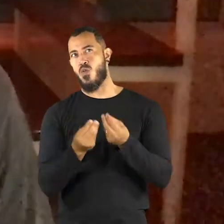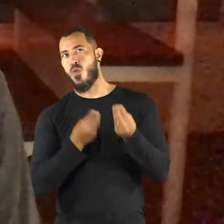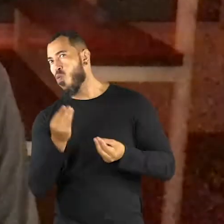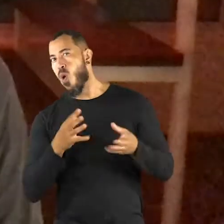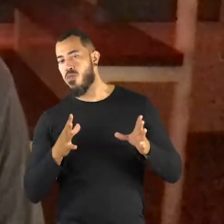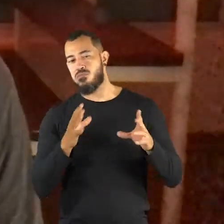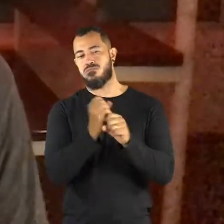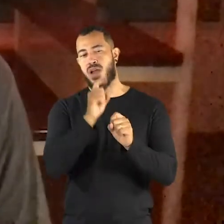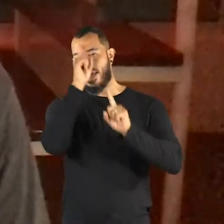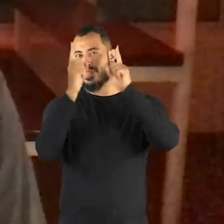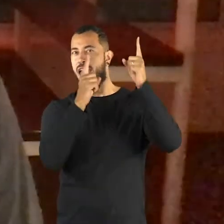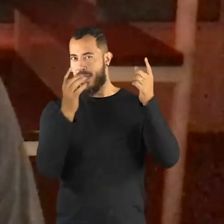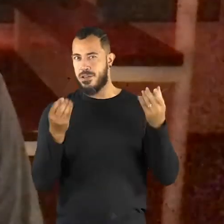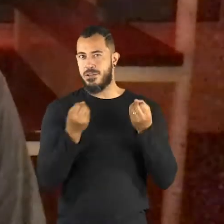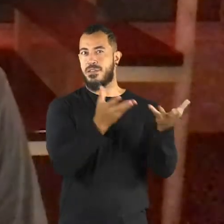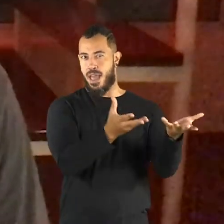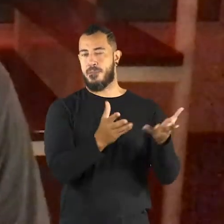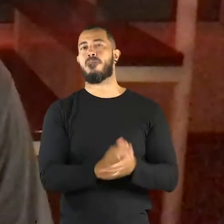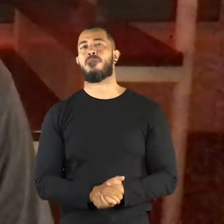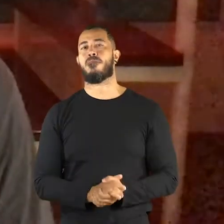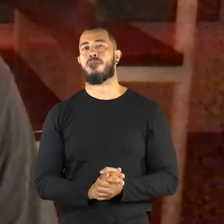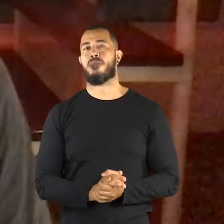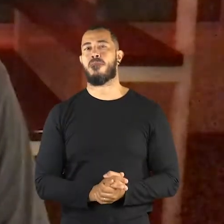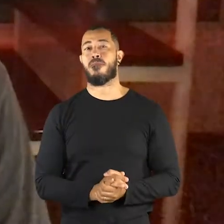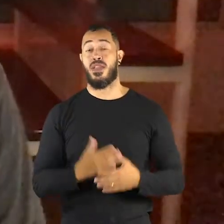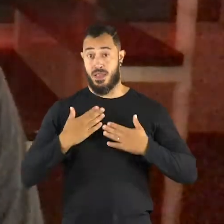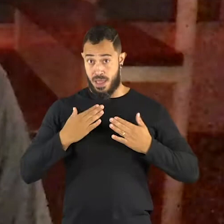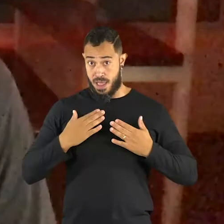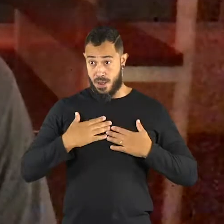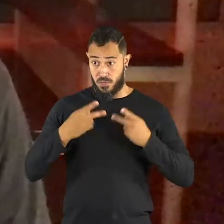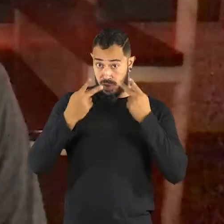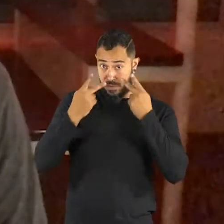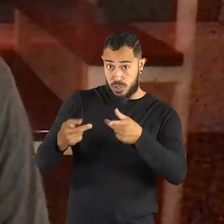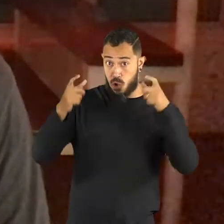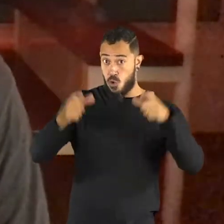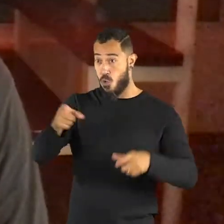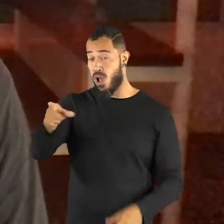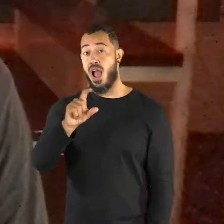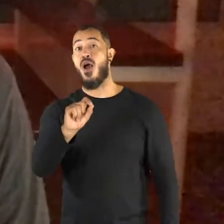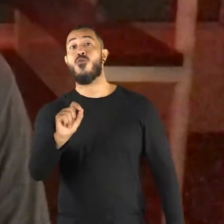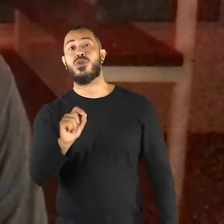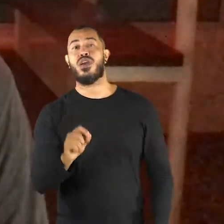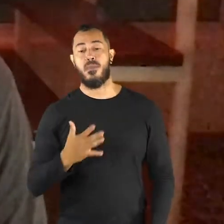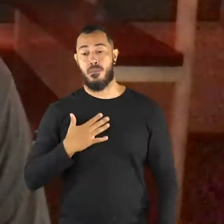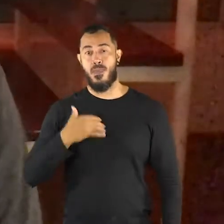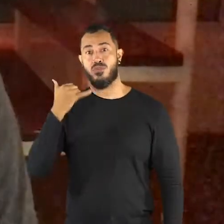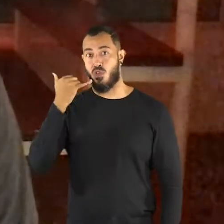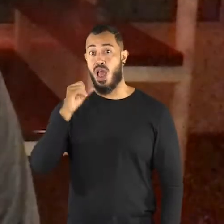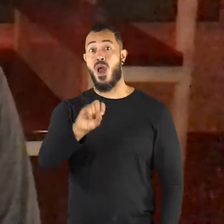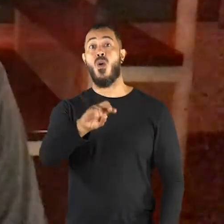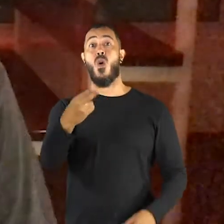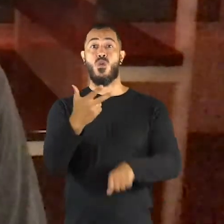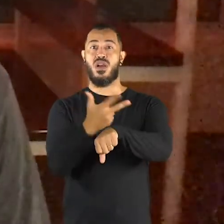tornar mais leve e mais tranquilo de se fazer. Eu, quando eu visito locação, gosto muito de levar meu celular ou uma